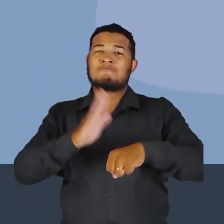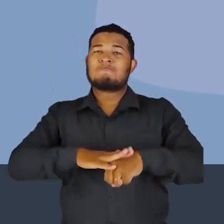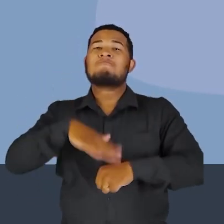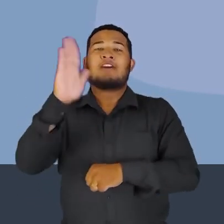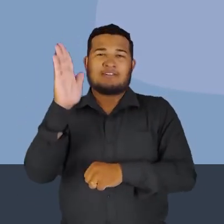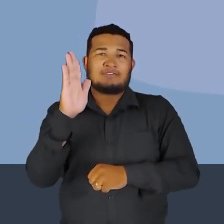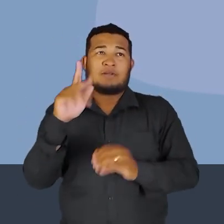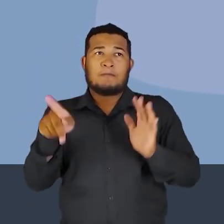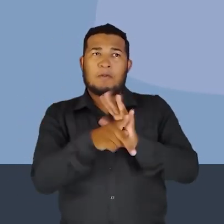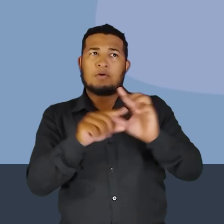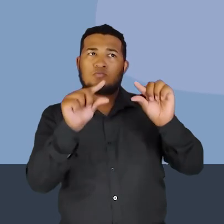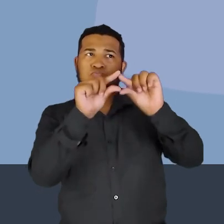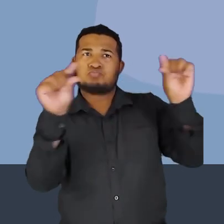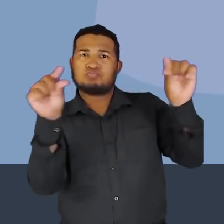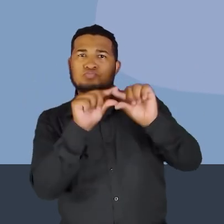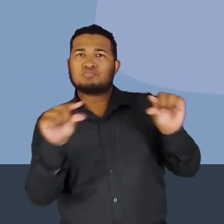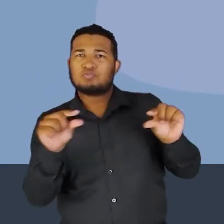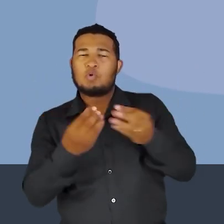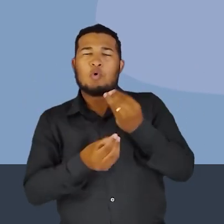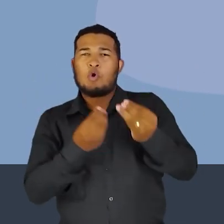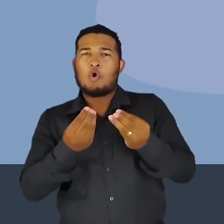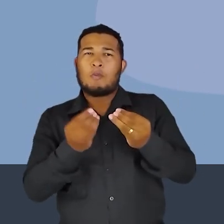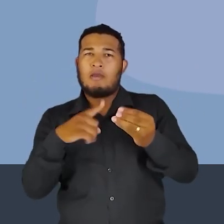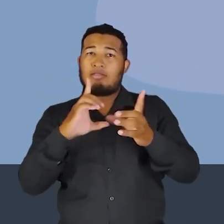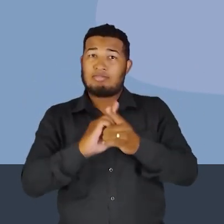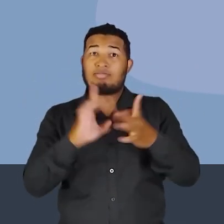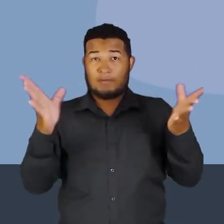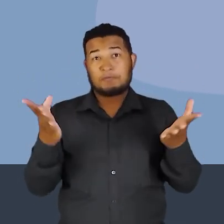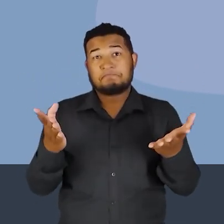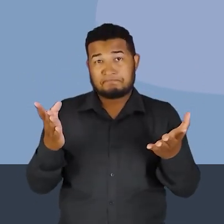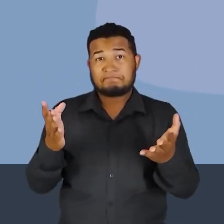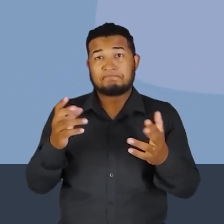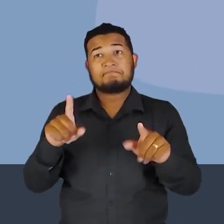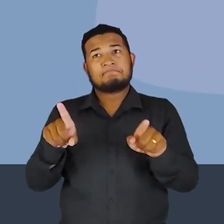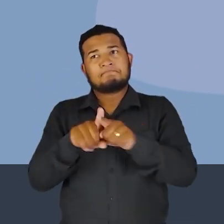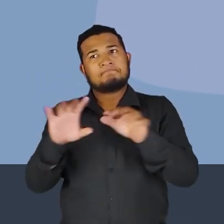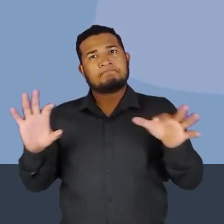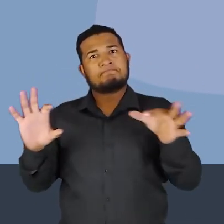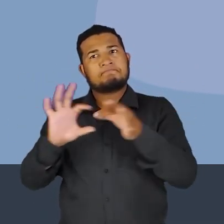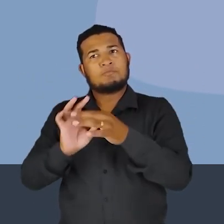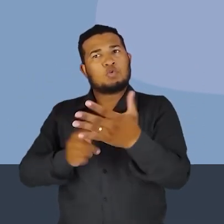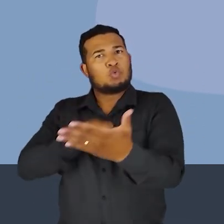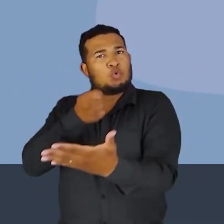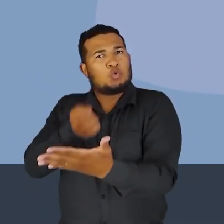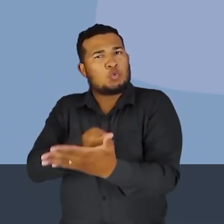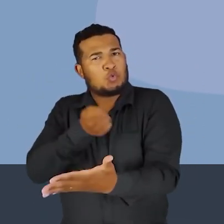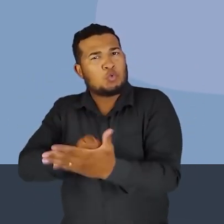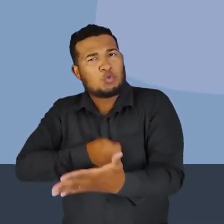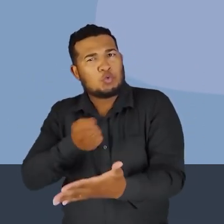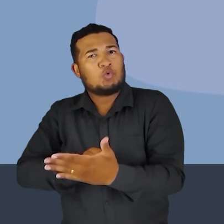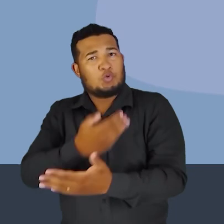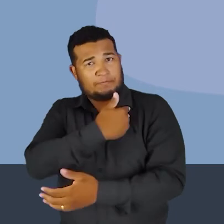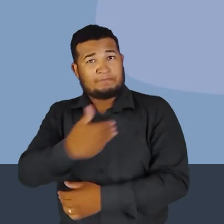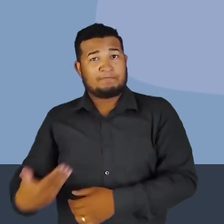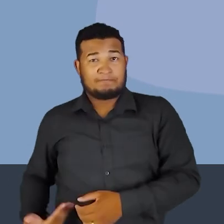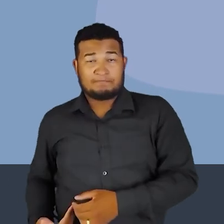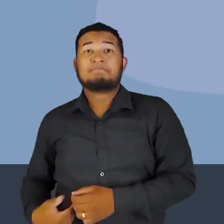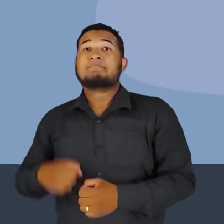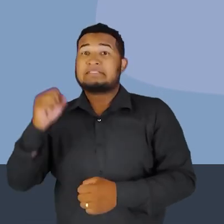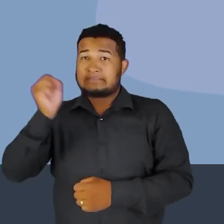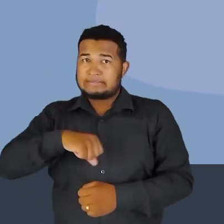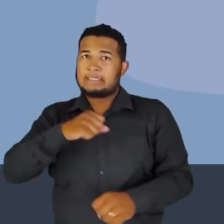aproxima do enunciado. Está falando da construção democrática, está falando pressionar o Estado, ou seja, sim, os movimentos vão